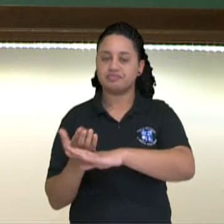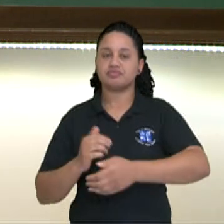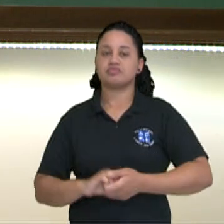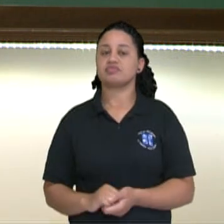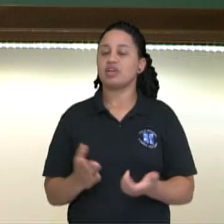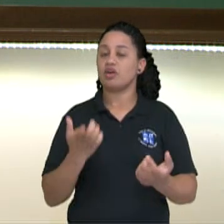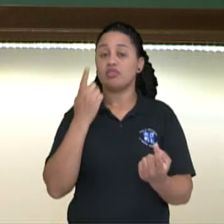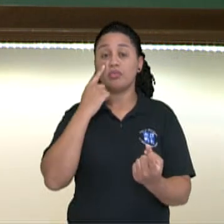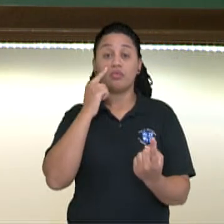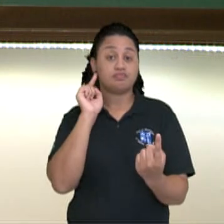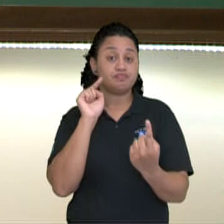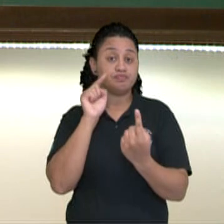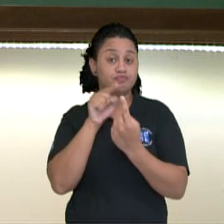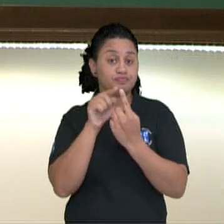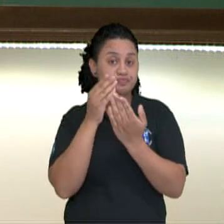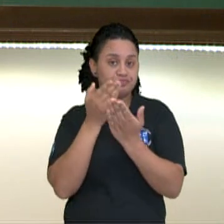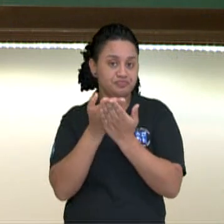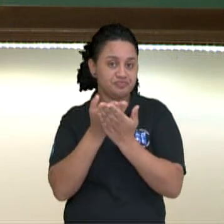Vamos aos objetivos da aula?